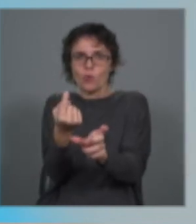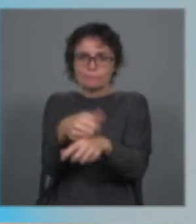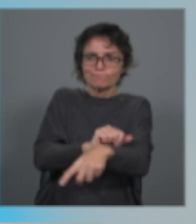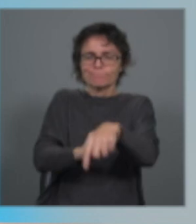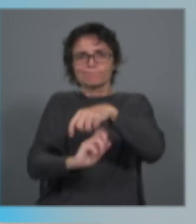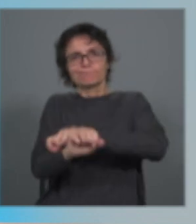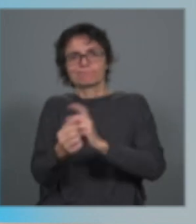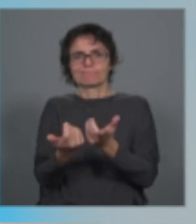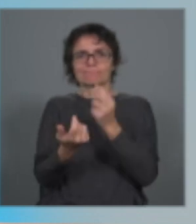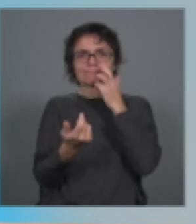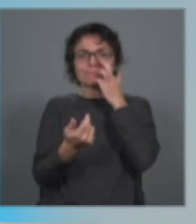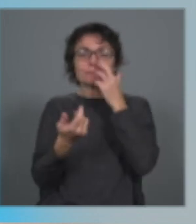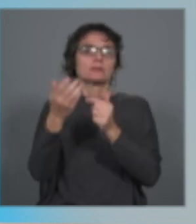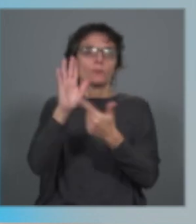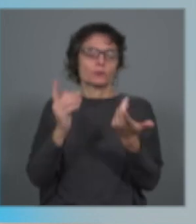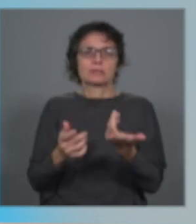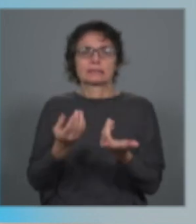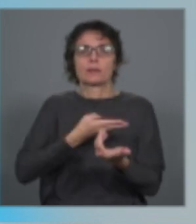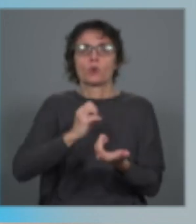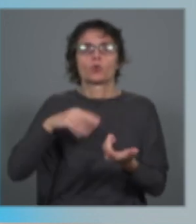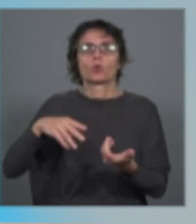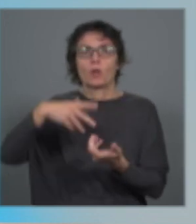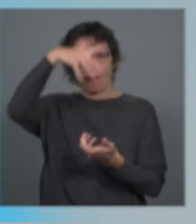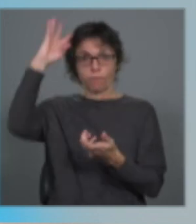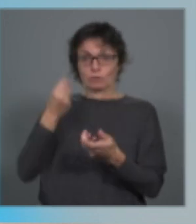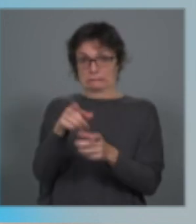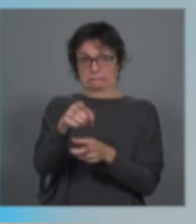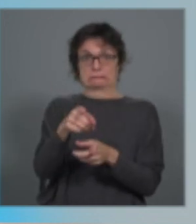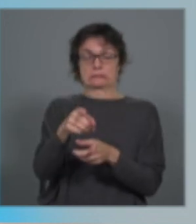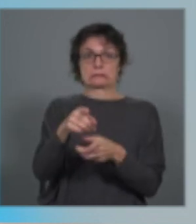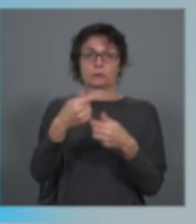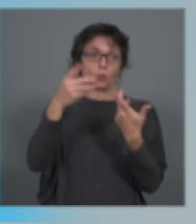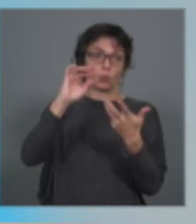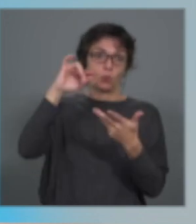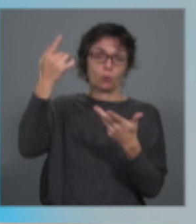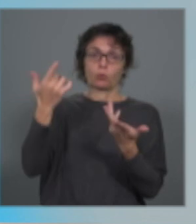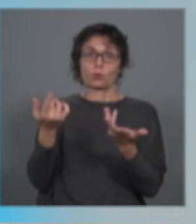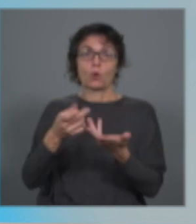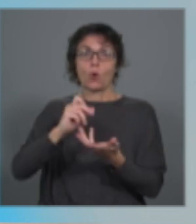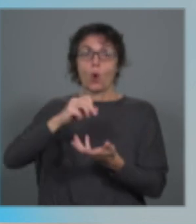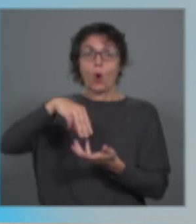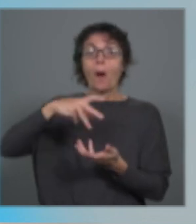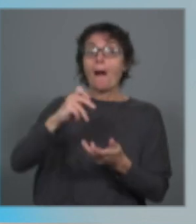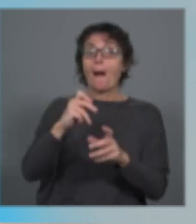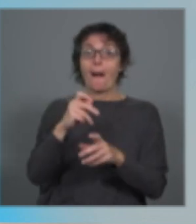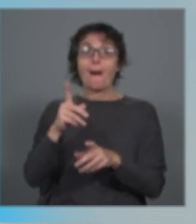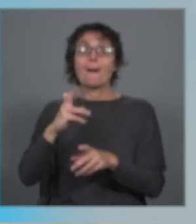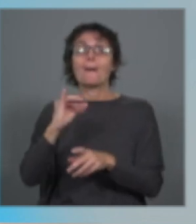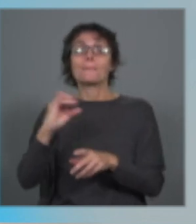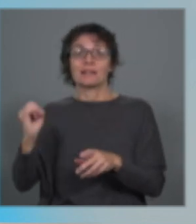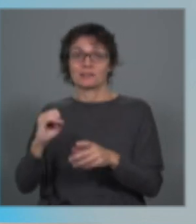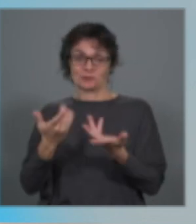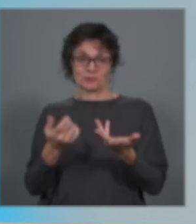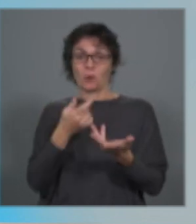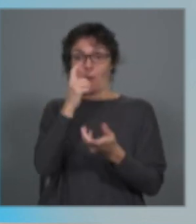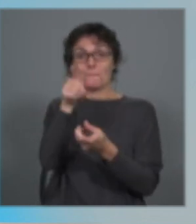Henriques, simbolicamente, mas do Américo, do Paulo e de todos os que hoje